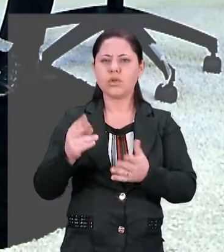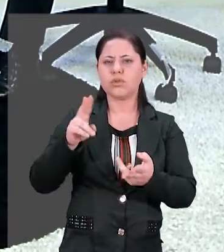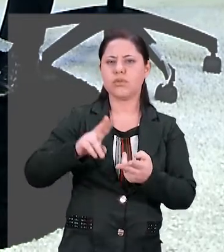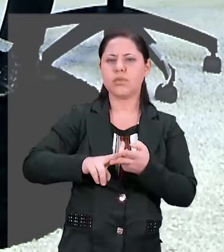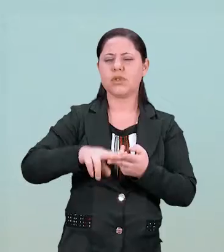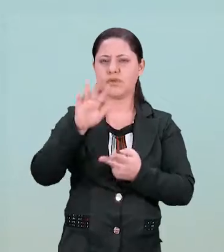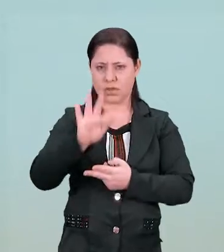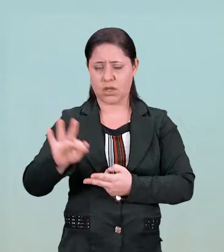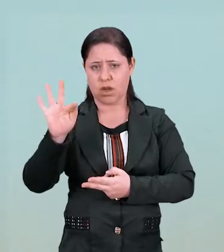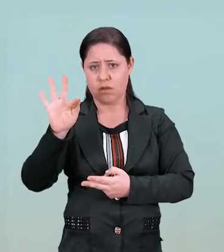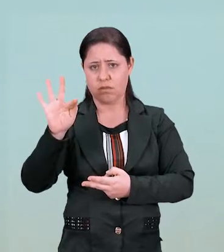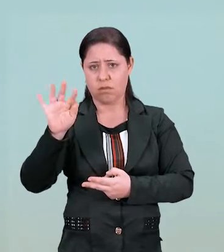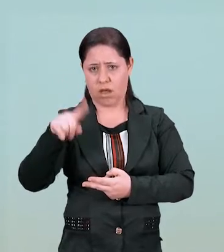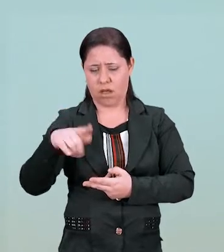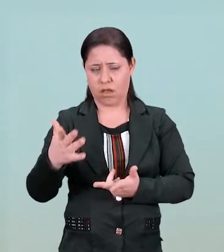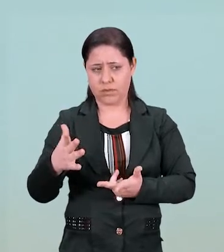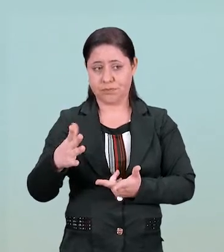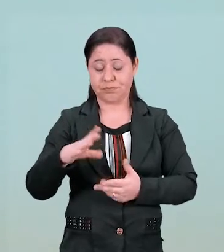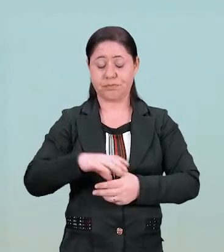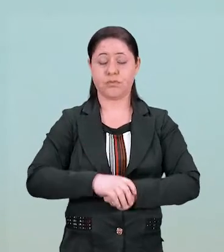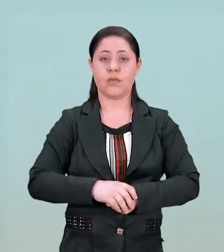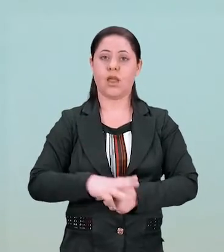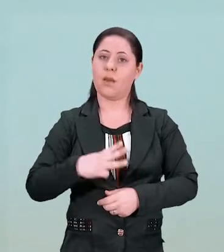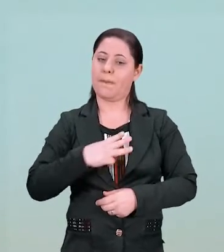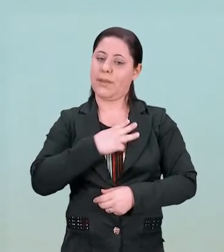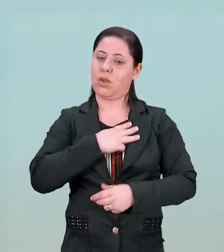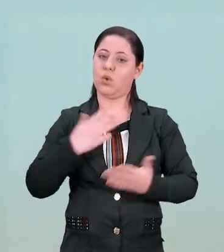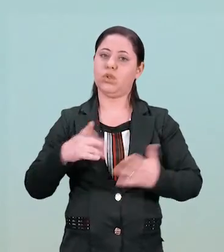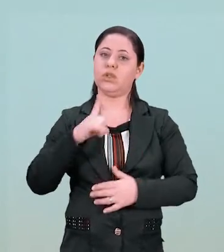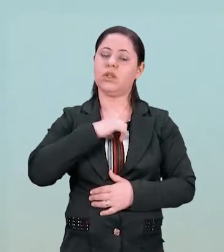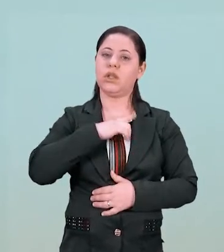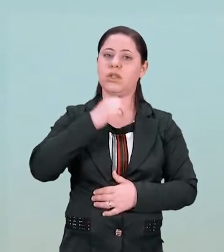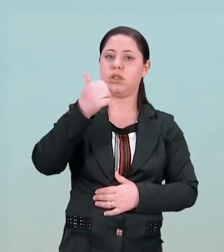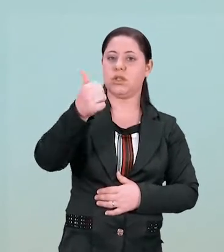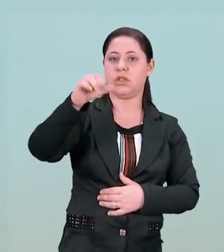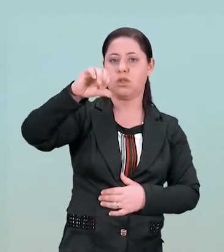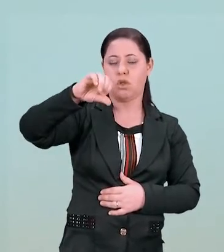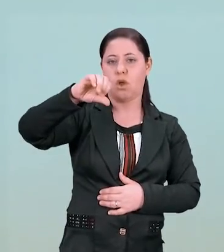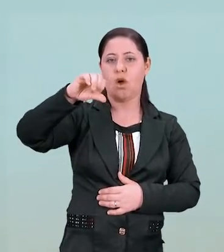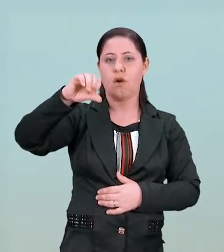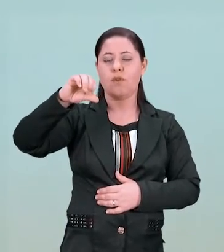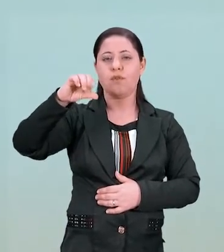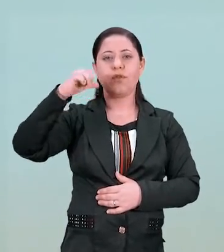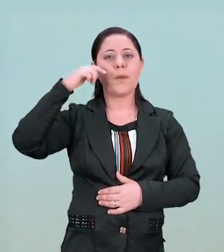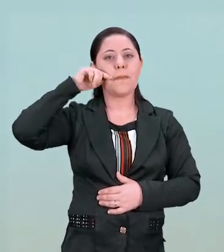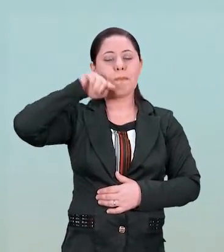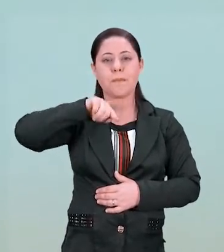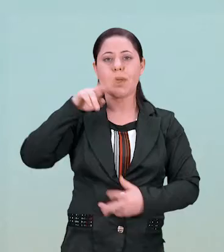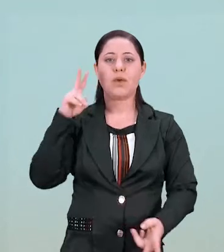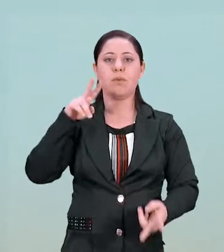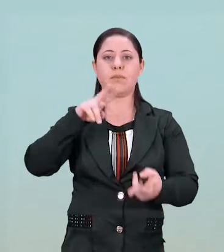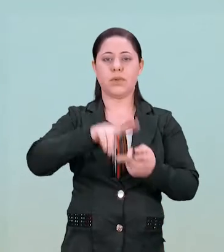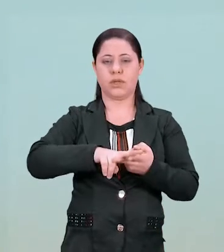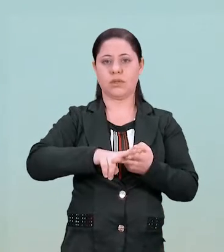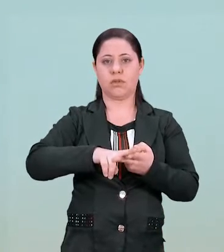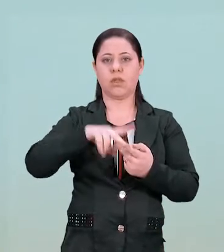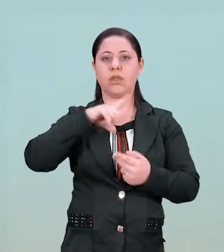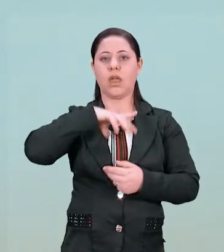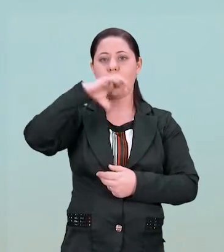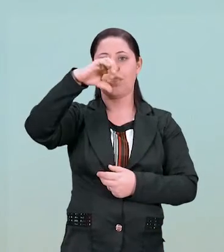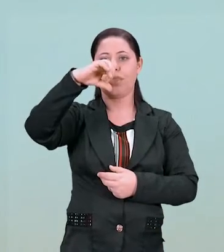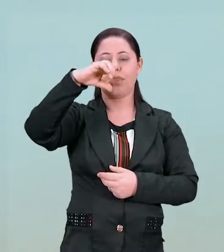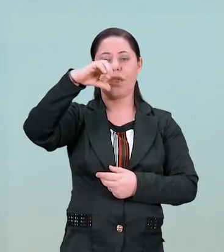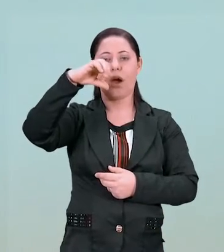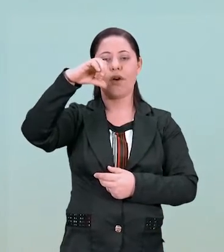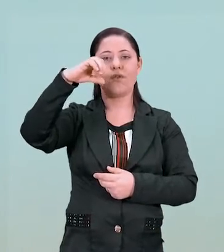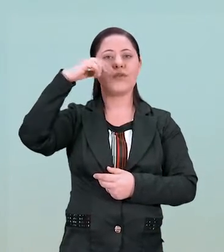presídios? Nós temos hoje, Picarelli, 19 mil presos no nosso sistema penitenciário. Nós temos 9 mil vagas. Portanto, nós